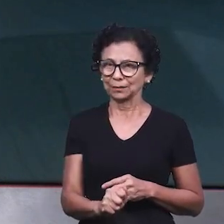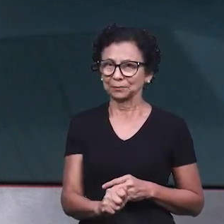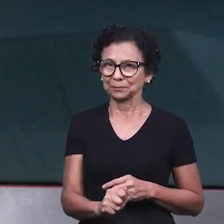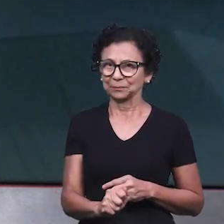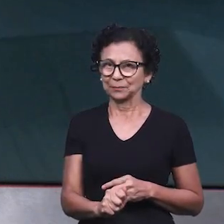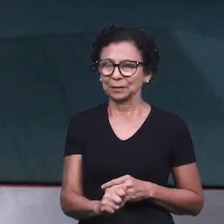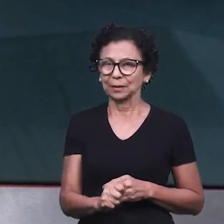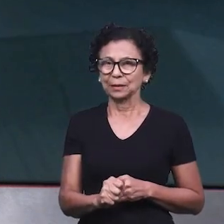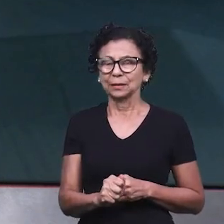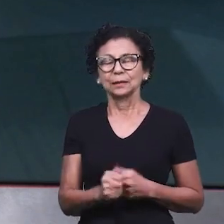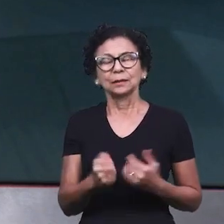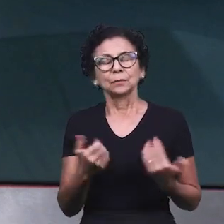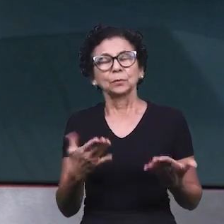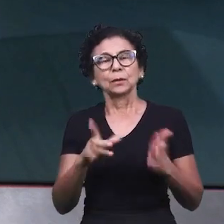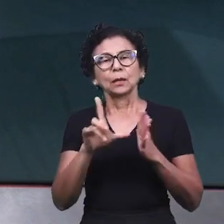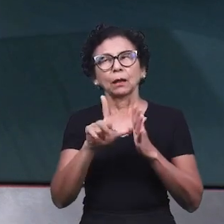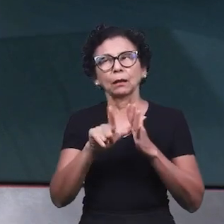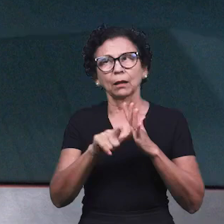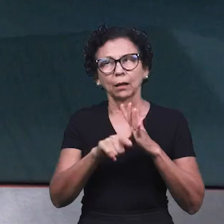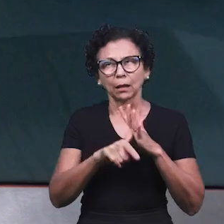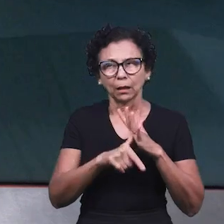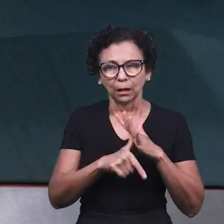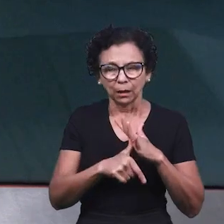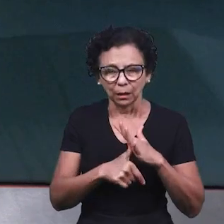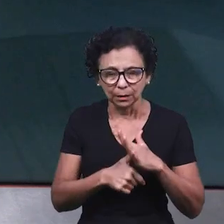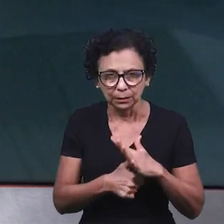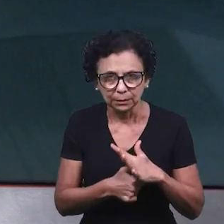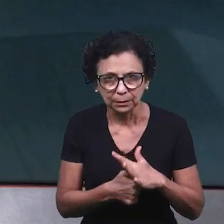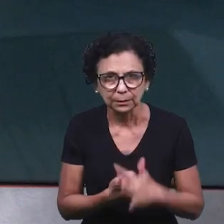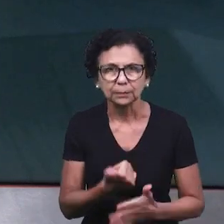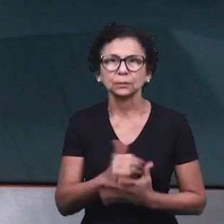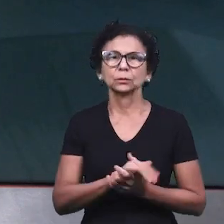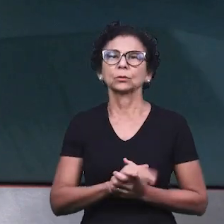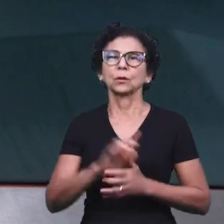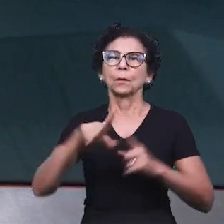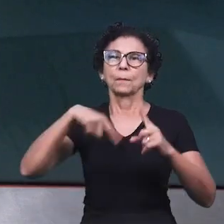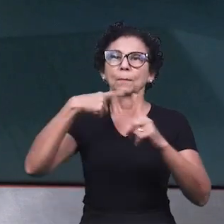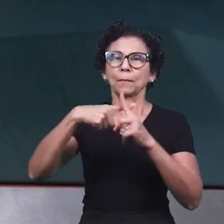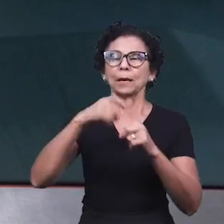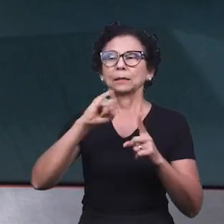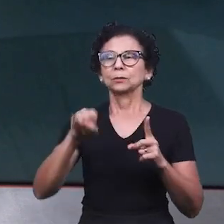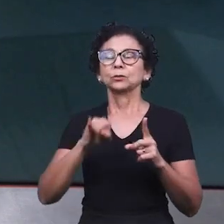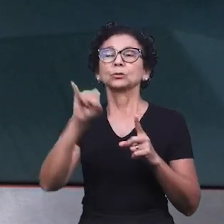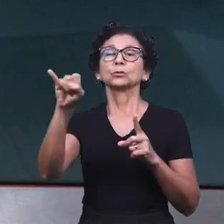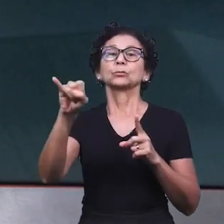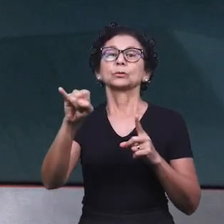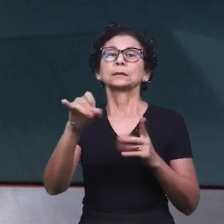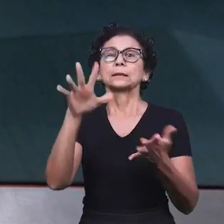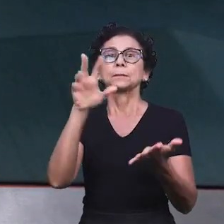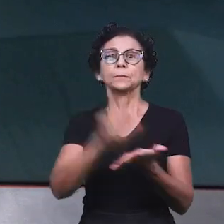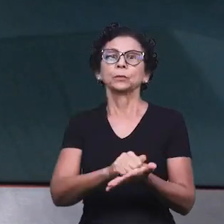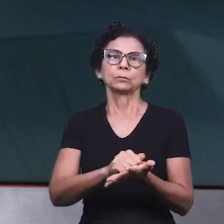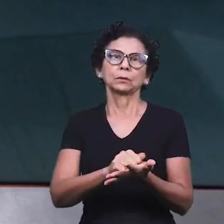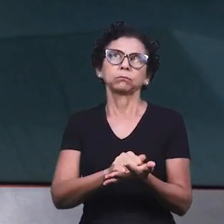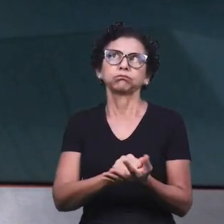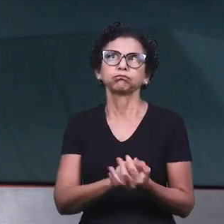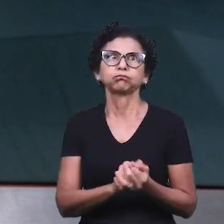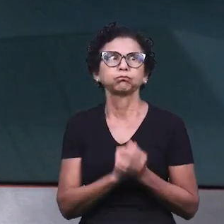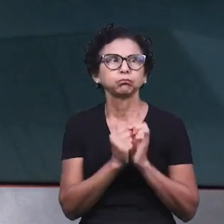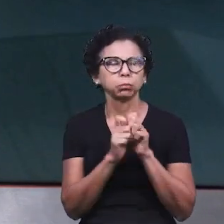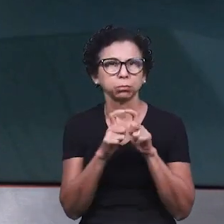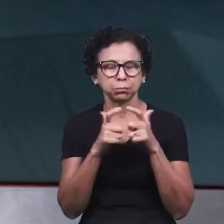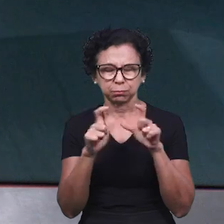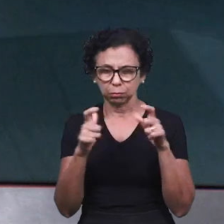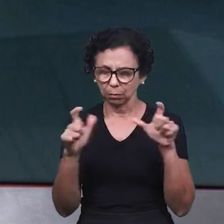dia, você vai pagar mais um juro diário, é o juro de mora. E ainda a multa,